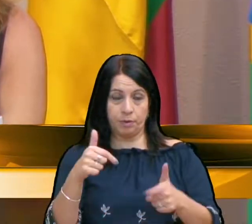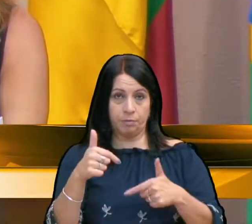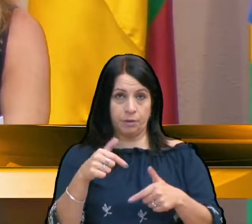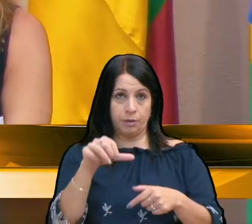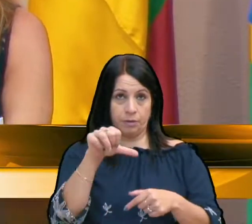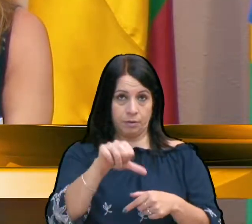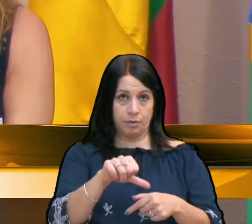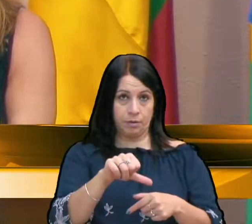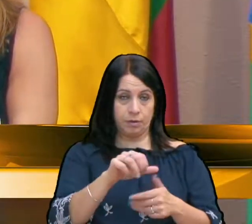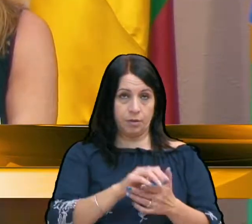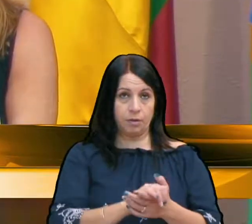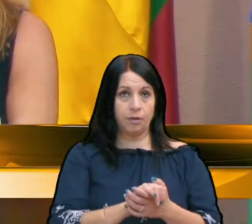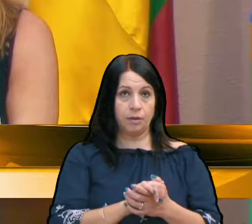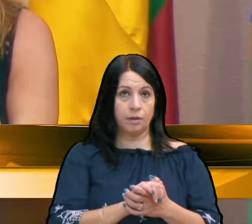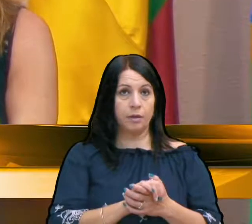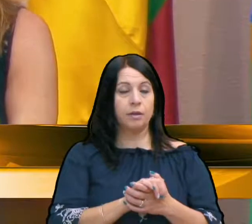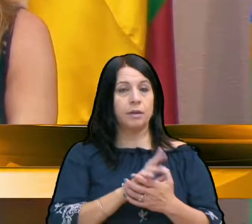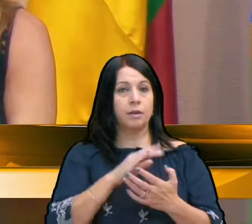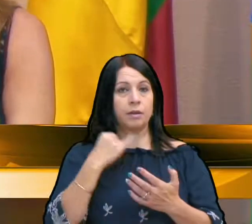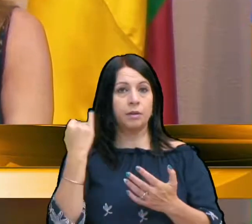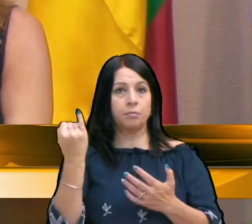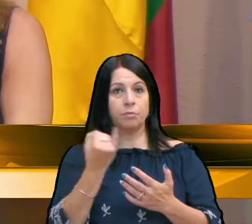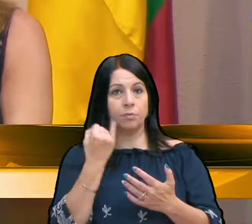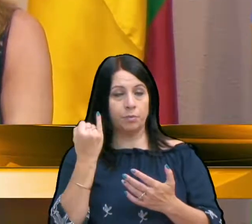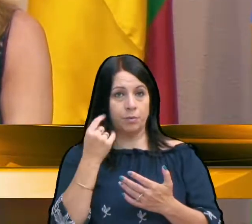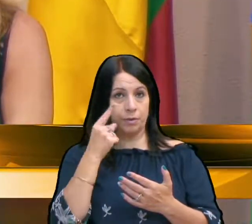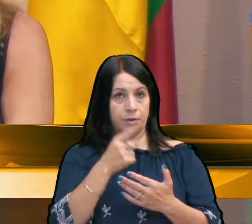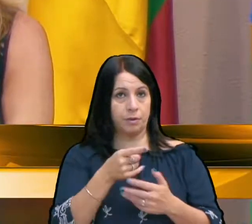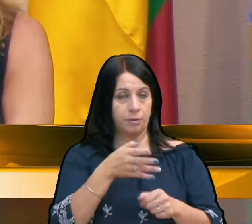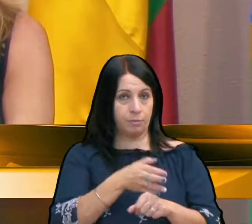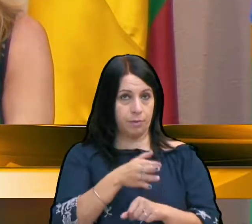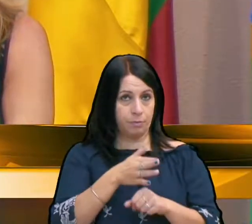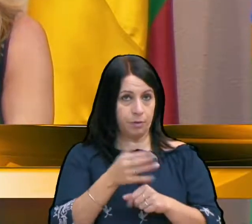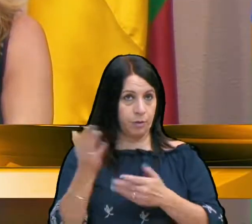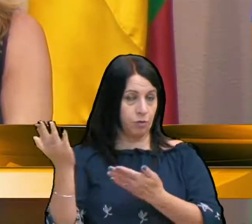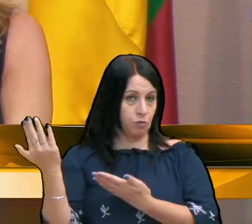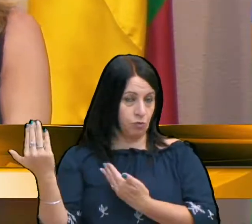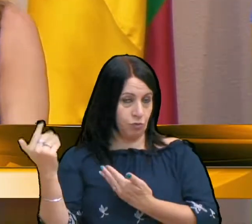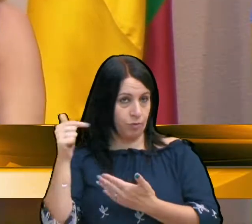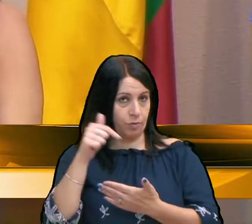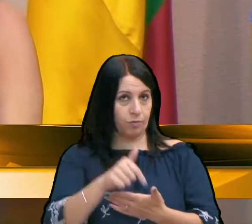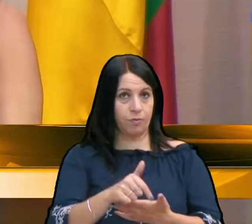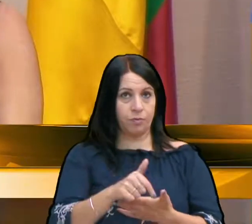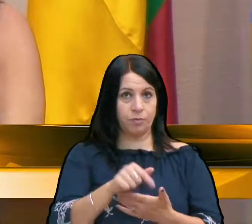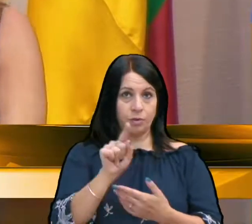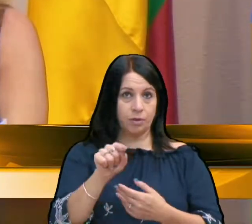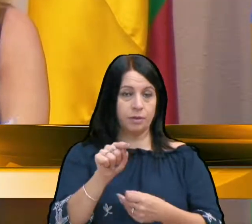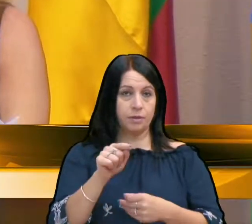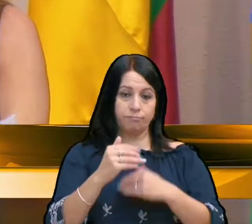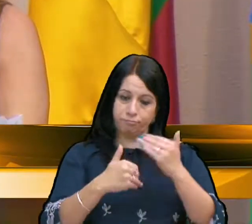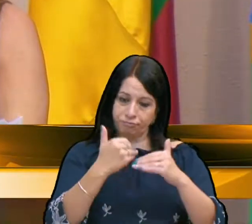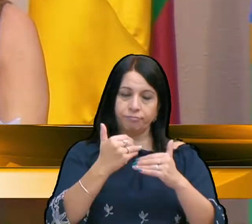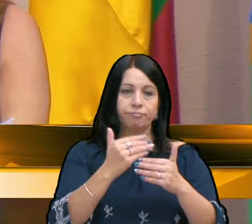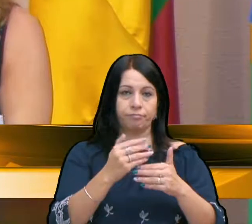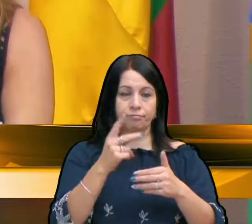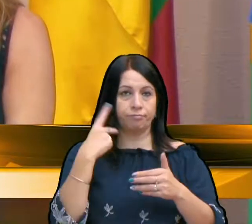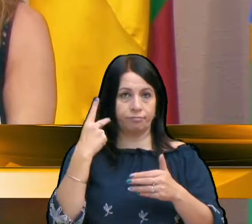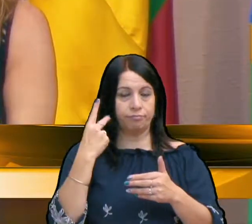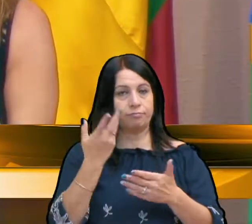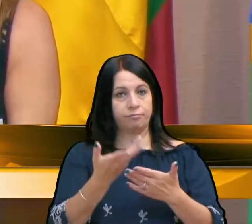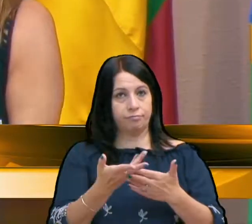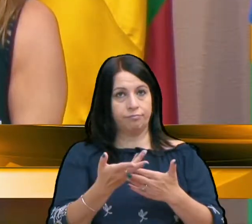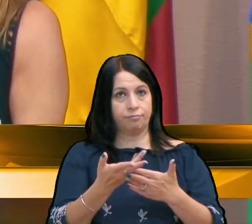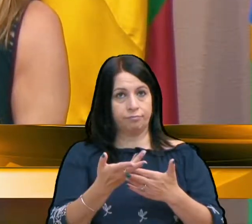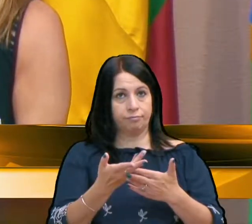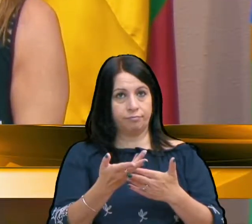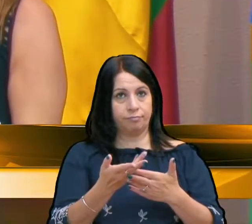9 horas, e é muito importante nós destacarmos a participação da juventude nesse processo político. Então,